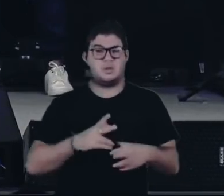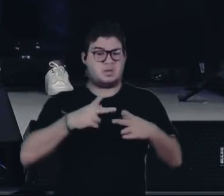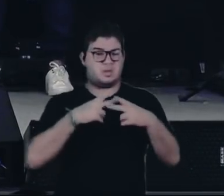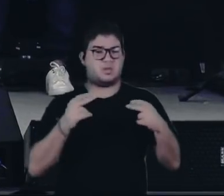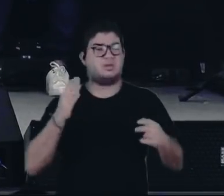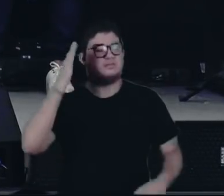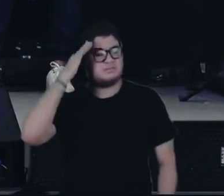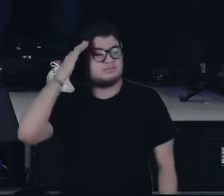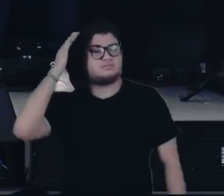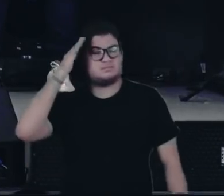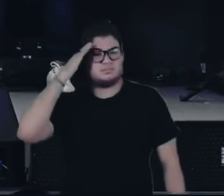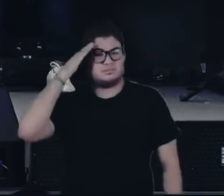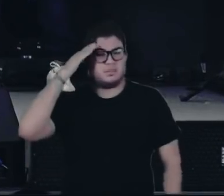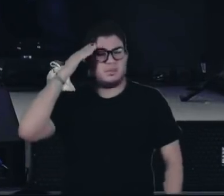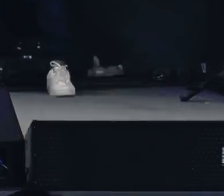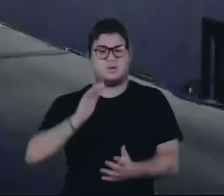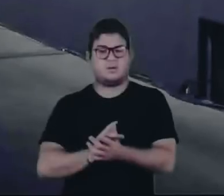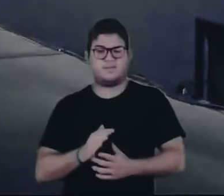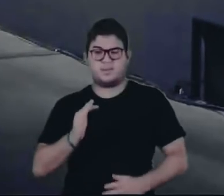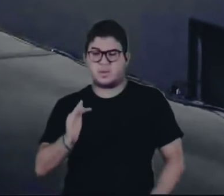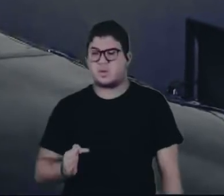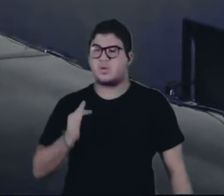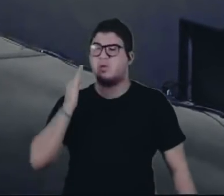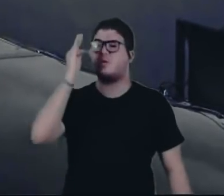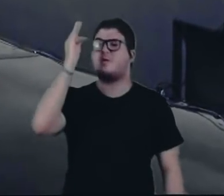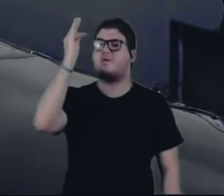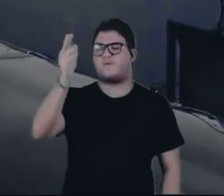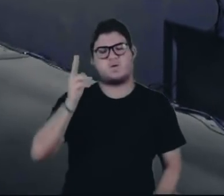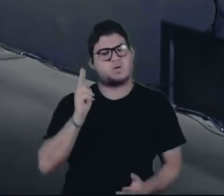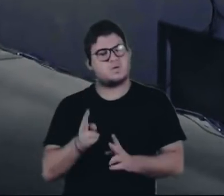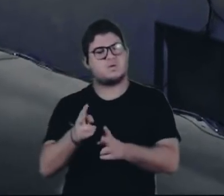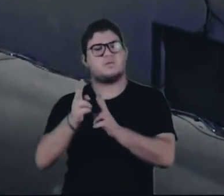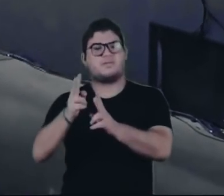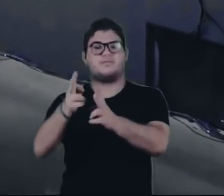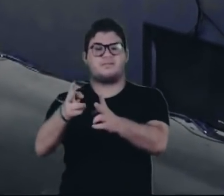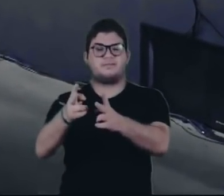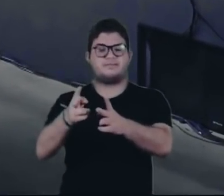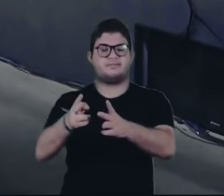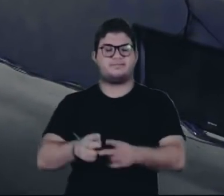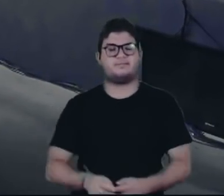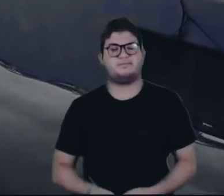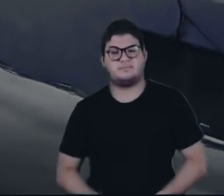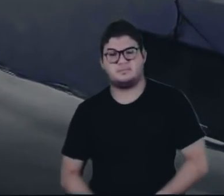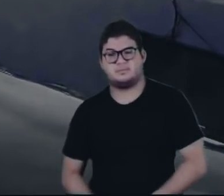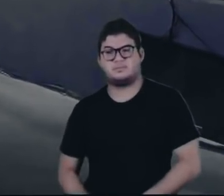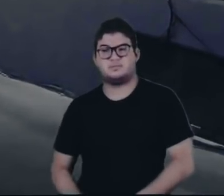gente sabe que vão ter retorno eterno.